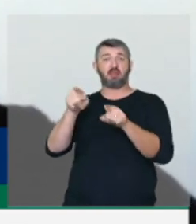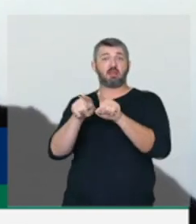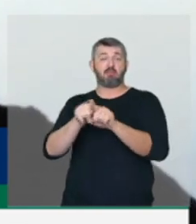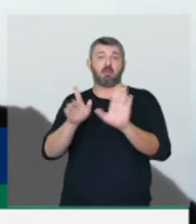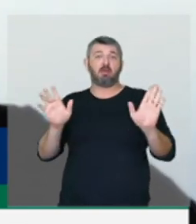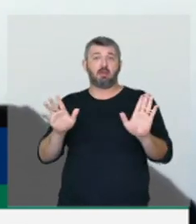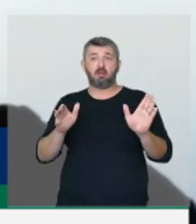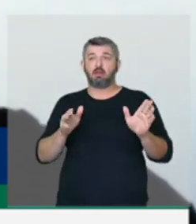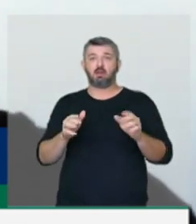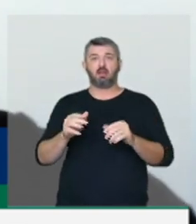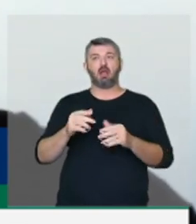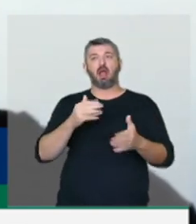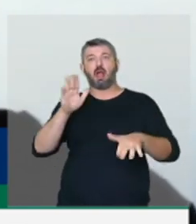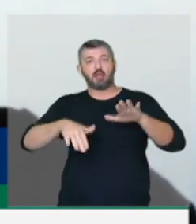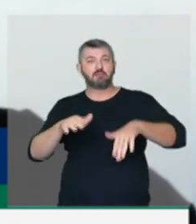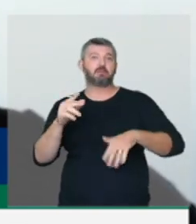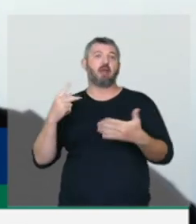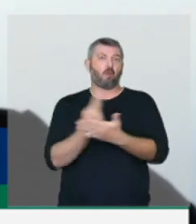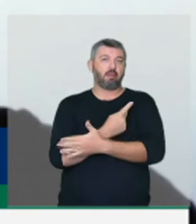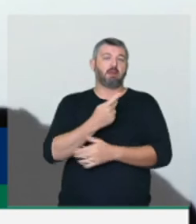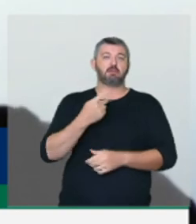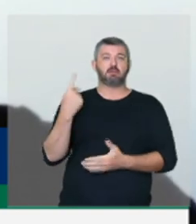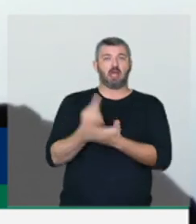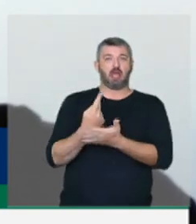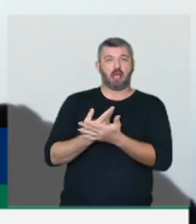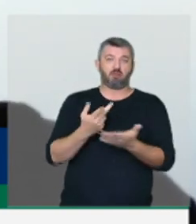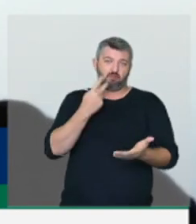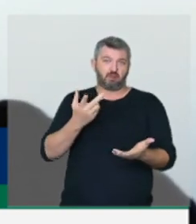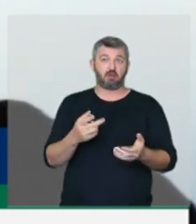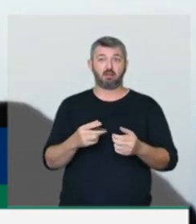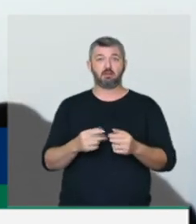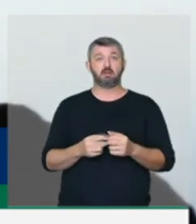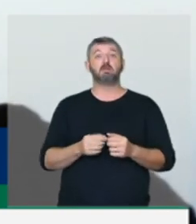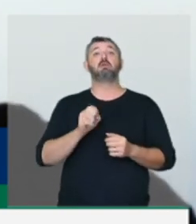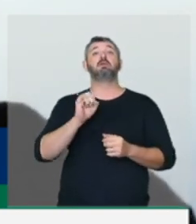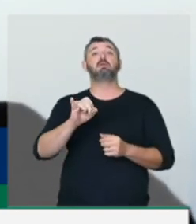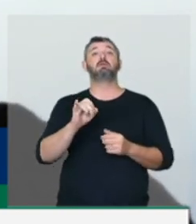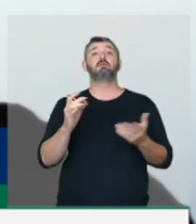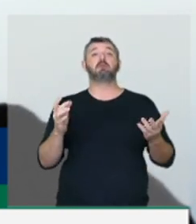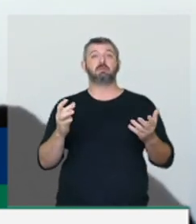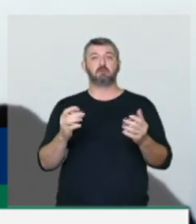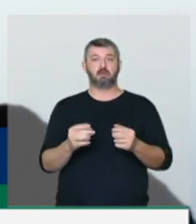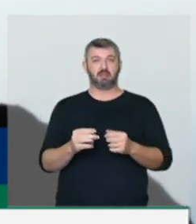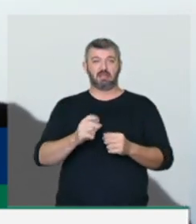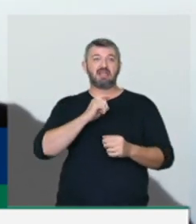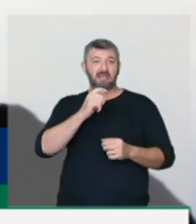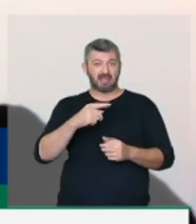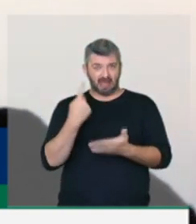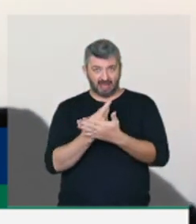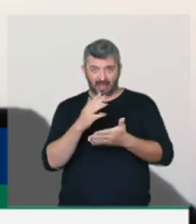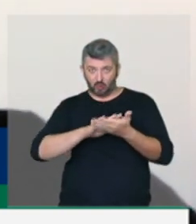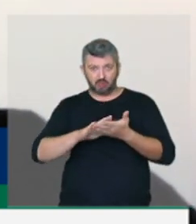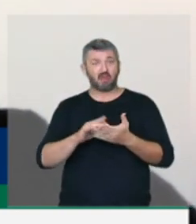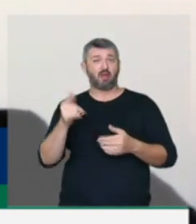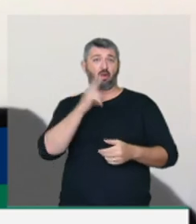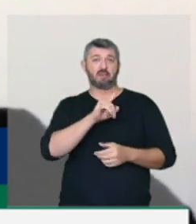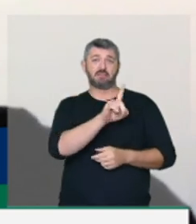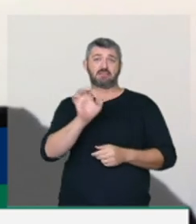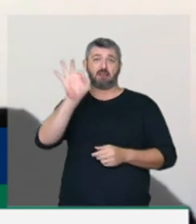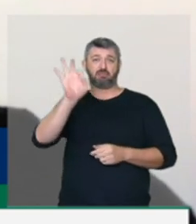ou jamais erraram? Fosse assim, nós viveríamos em plena harmonia. Já tivemos